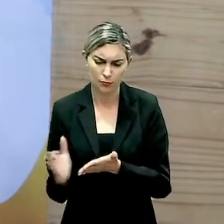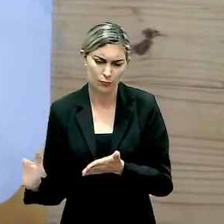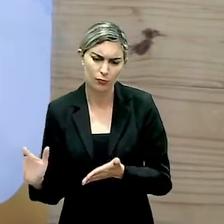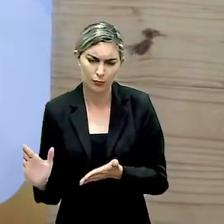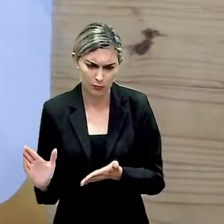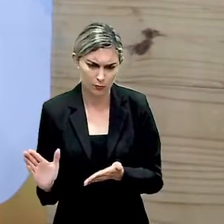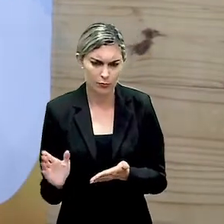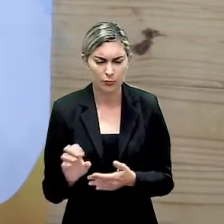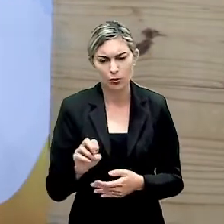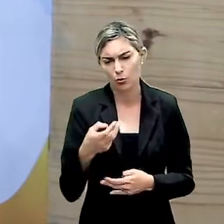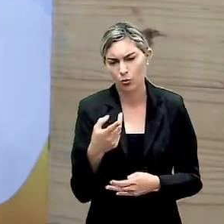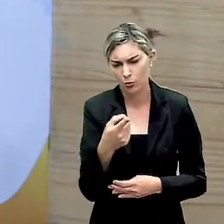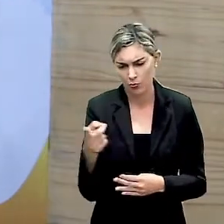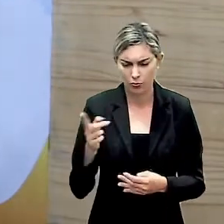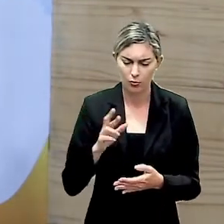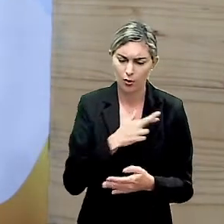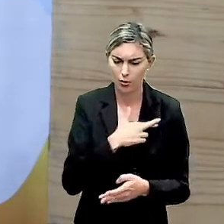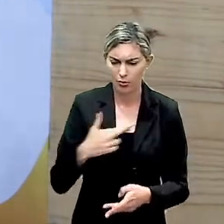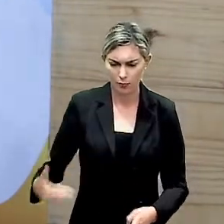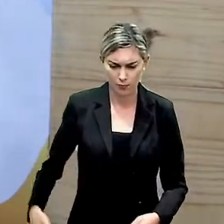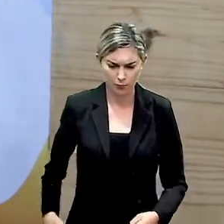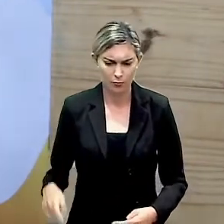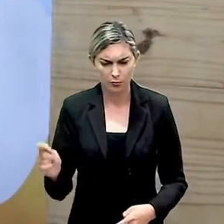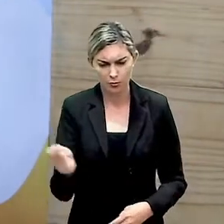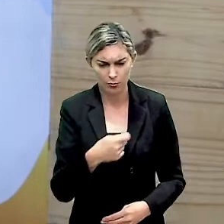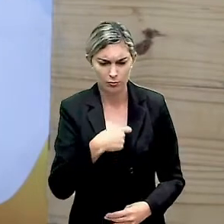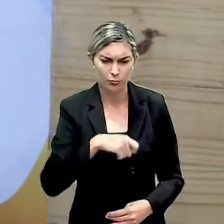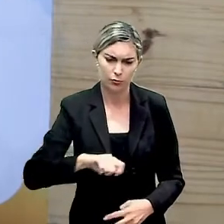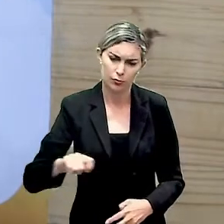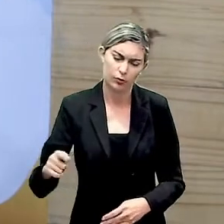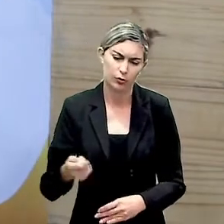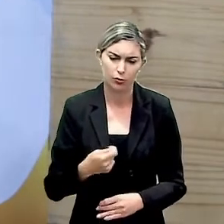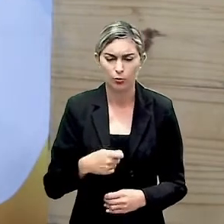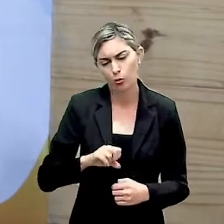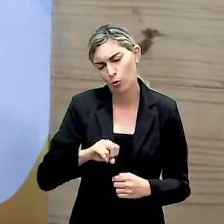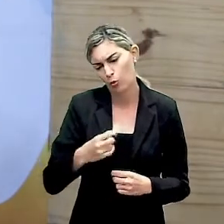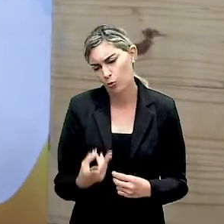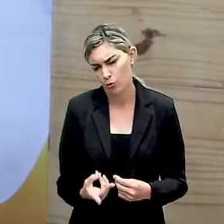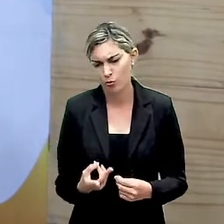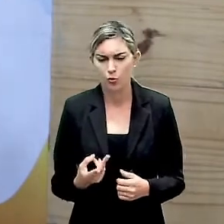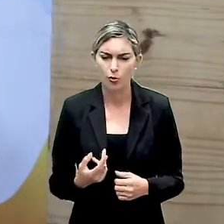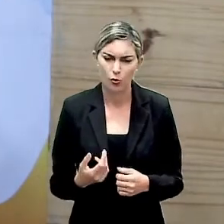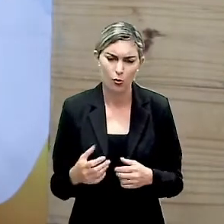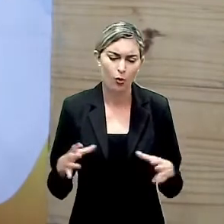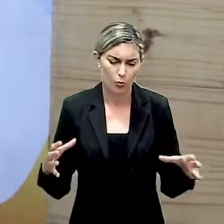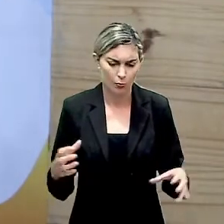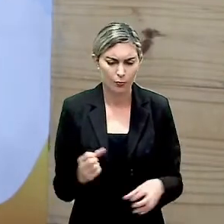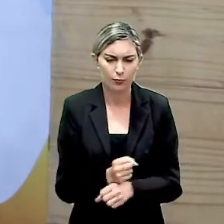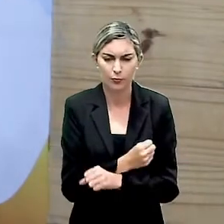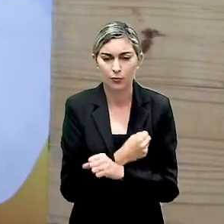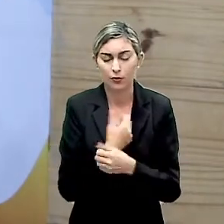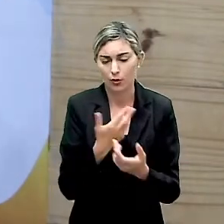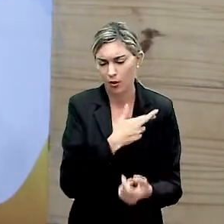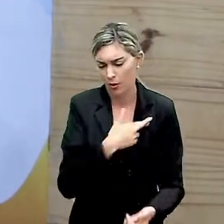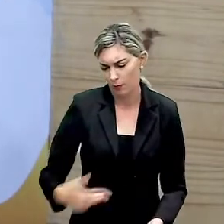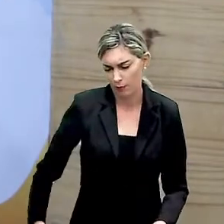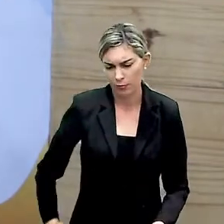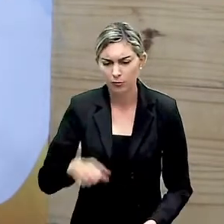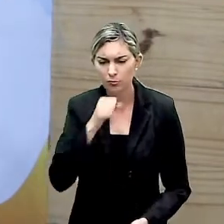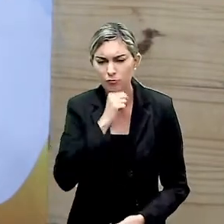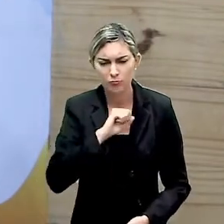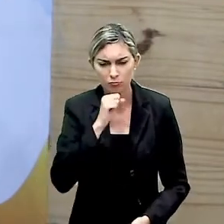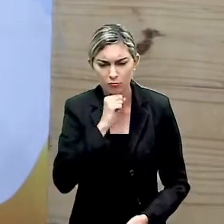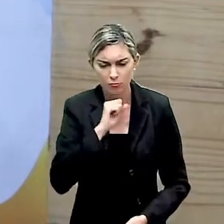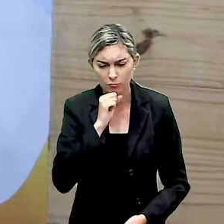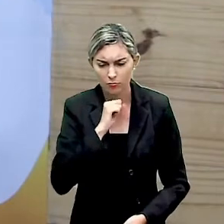Espada. Ou quando a gente fala de República da Espada, a gente exclui a Oligárquica. O termo mais completo é República Velha,